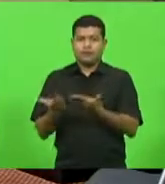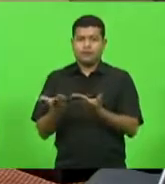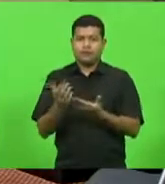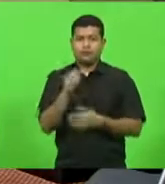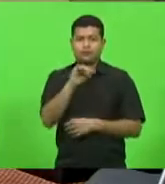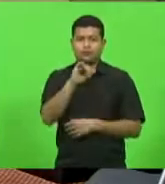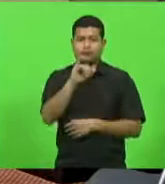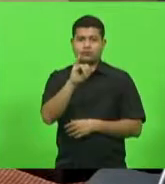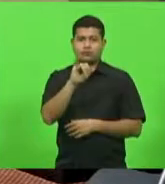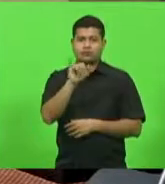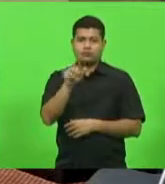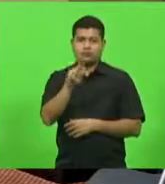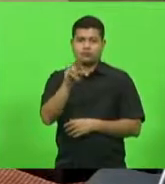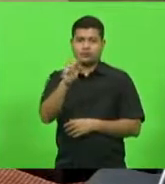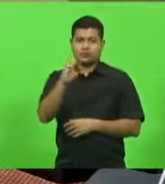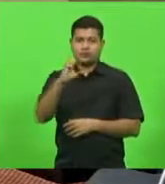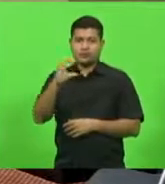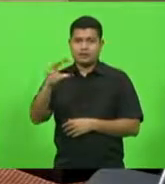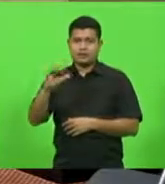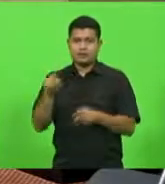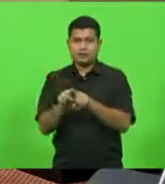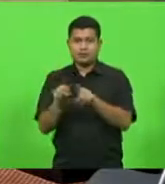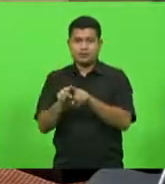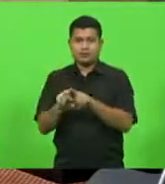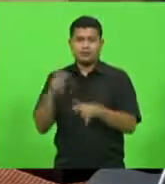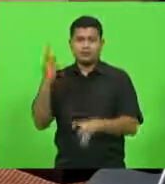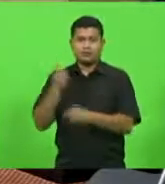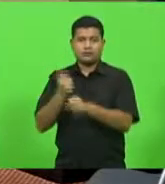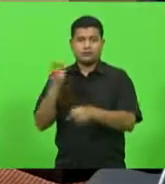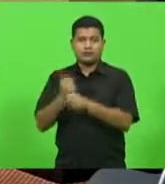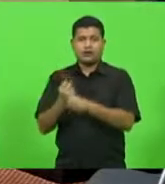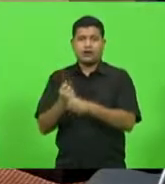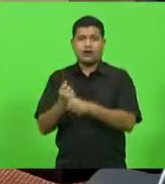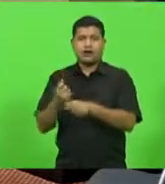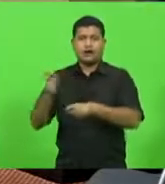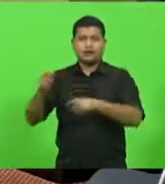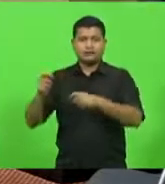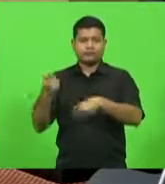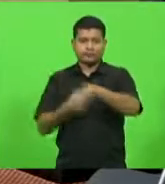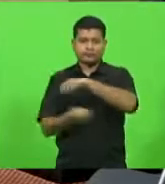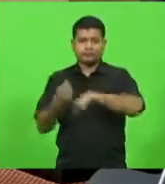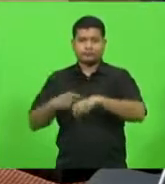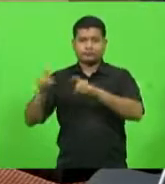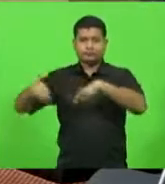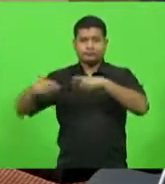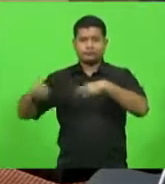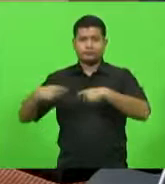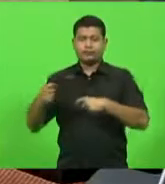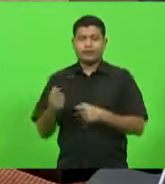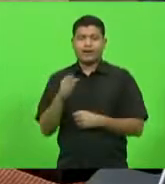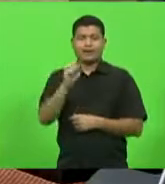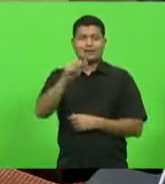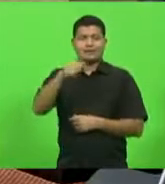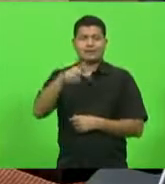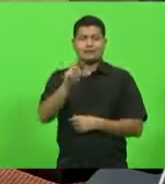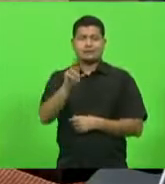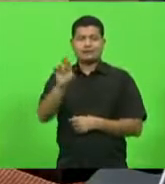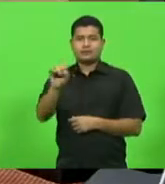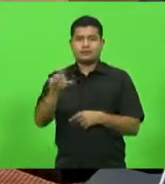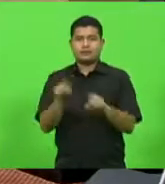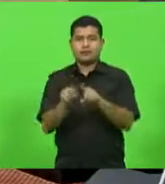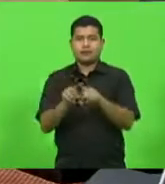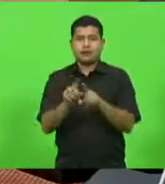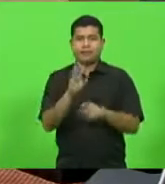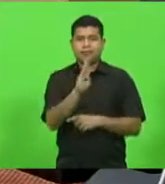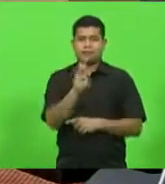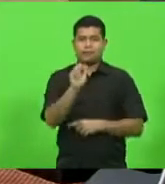Presidente do Sindicato dos Contadores da Fazenda Estadual de Santa Catarina, Sandro Medeiros Alves. Senhor Presidente do BADESC, Pedro